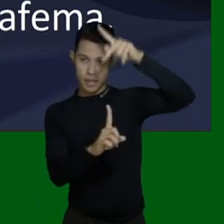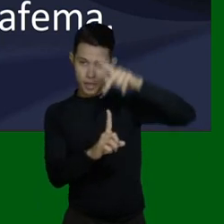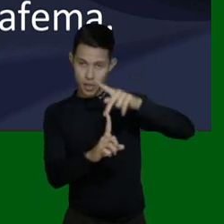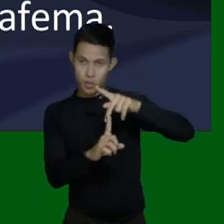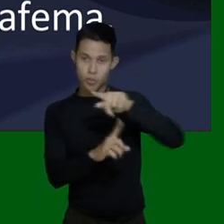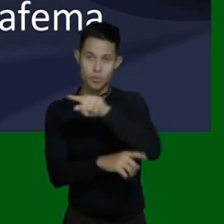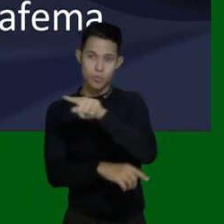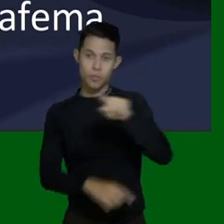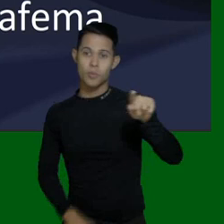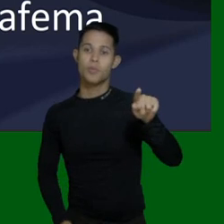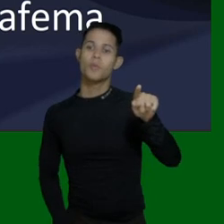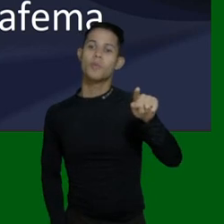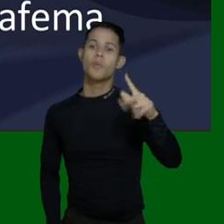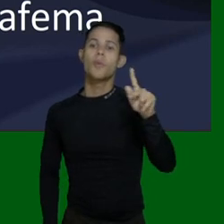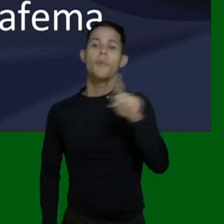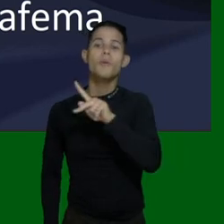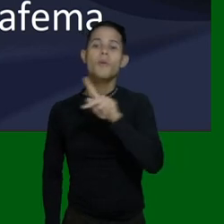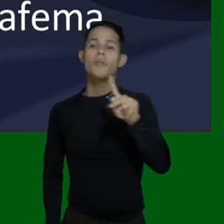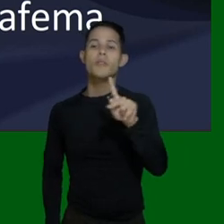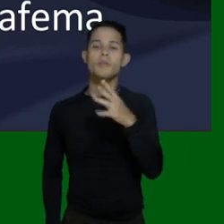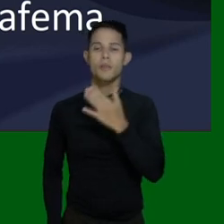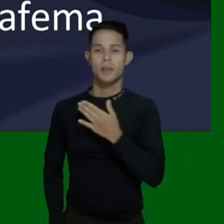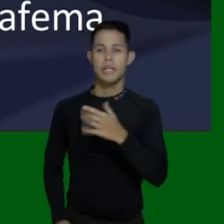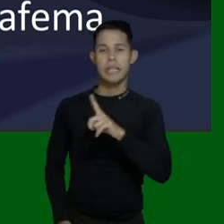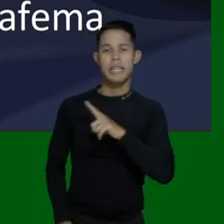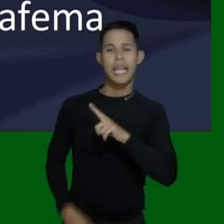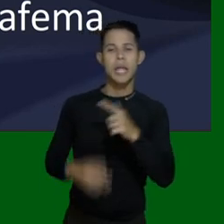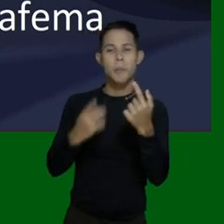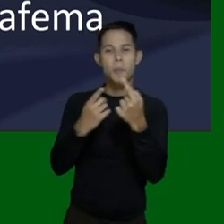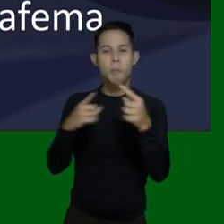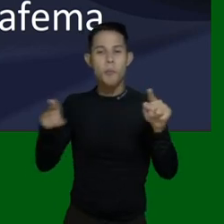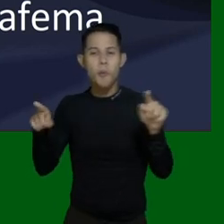gente coloca cantigas de roda lá